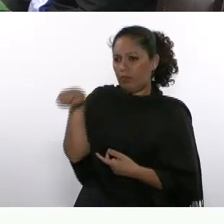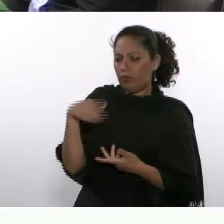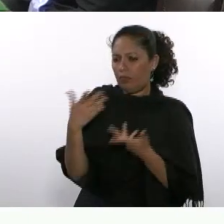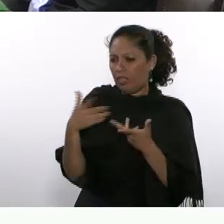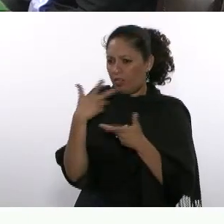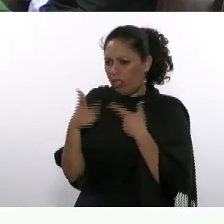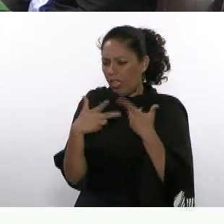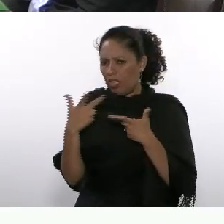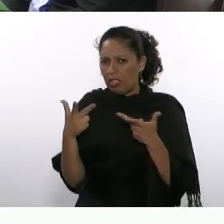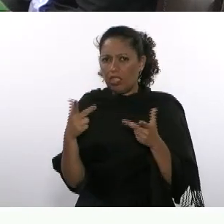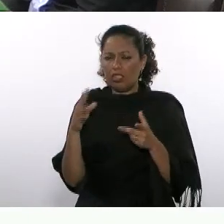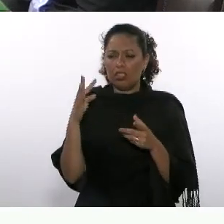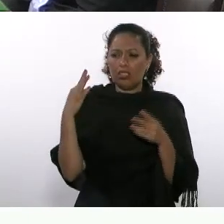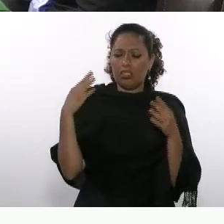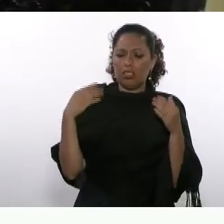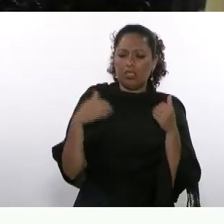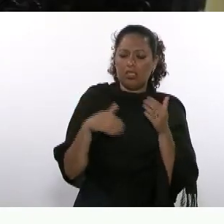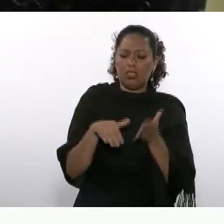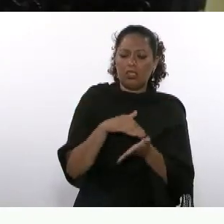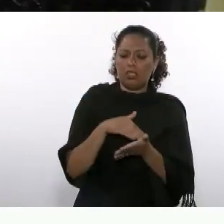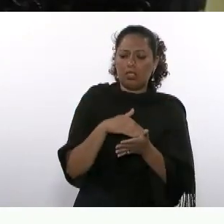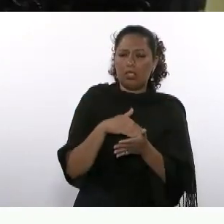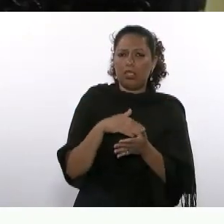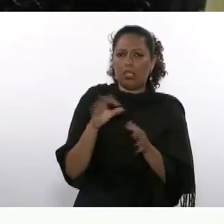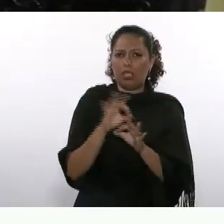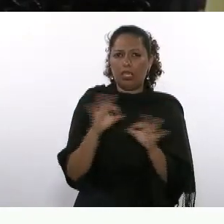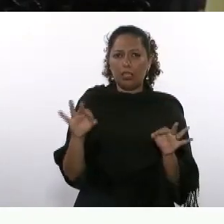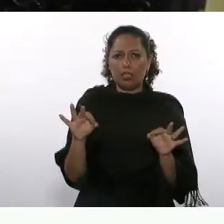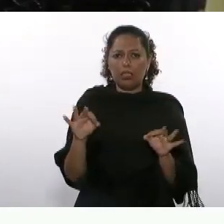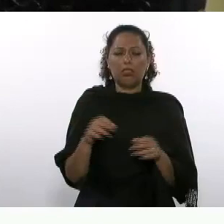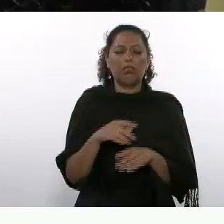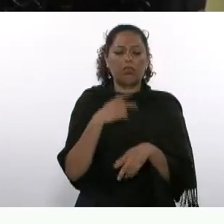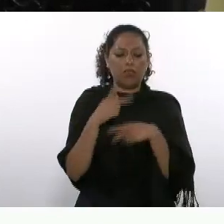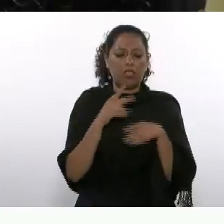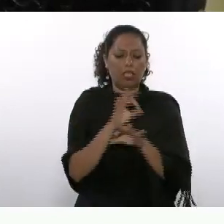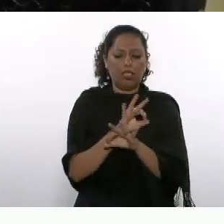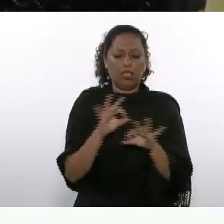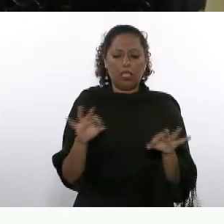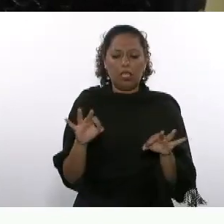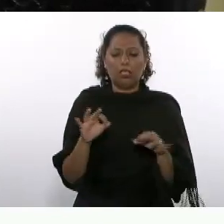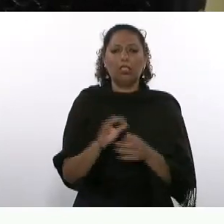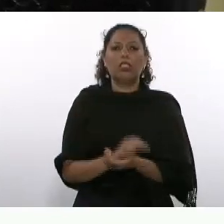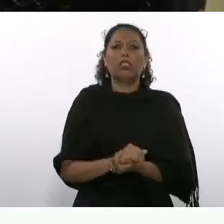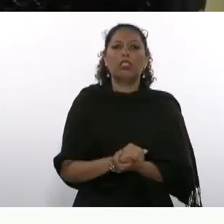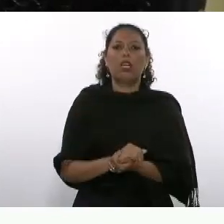algo? Secretaria de Turismo, Secretaria de Esporte? Então, não havendo mais quem queira fazer uso da